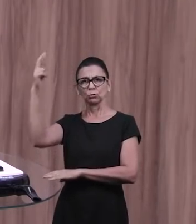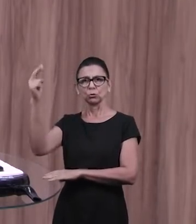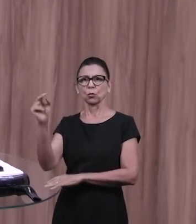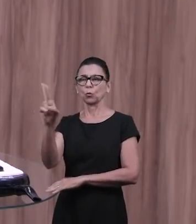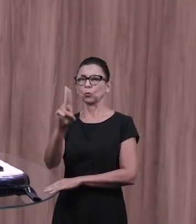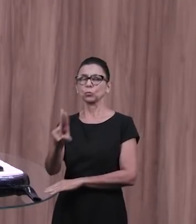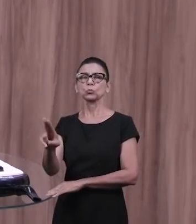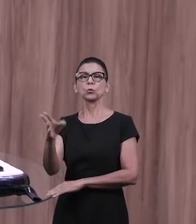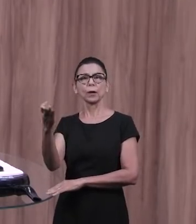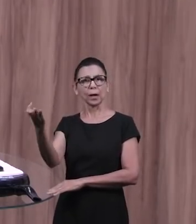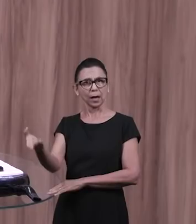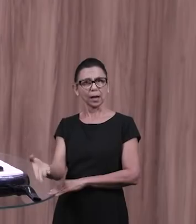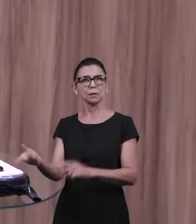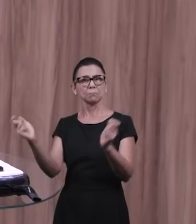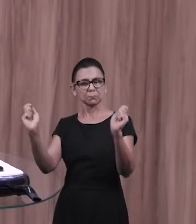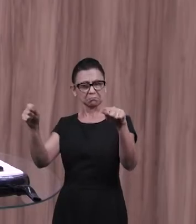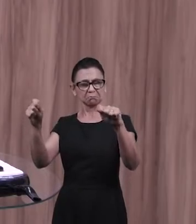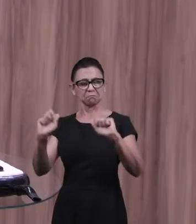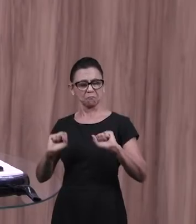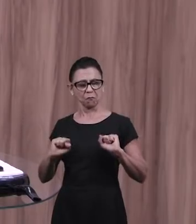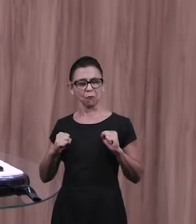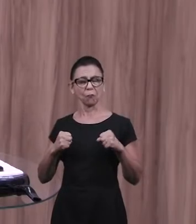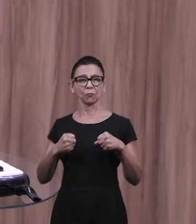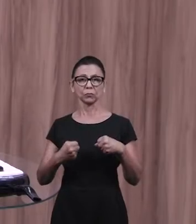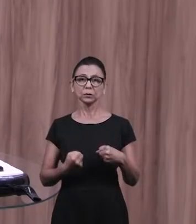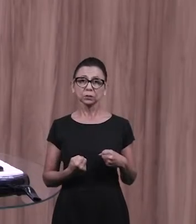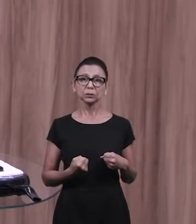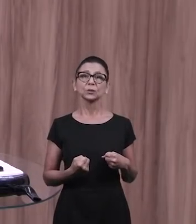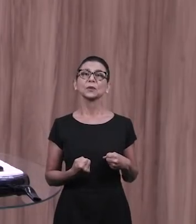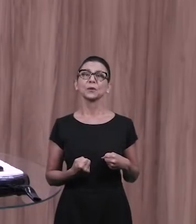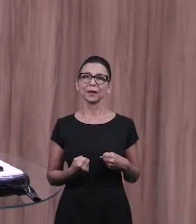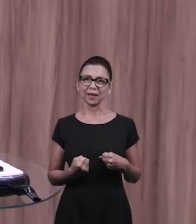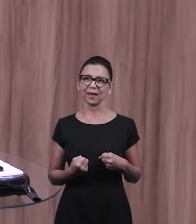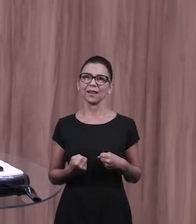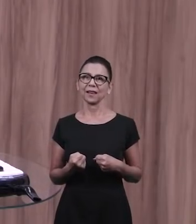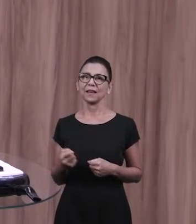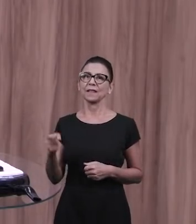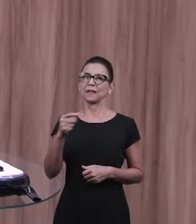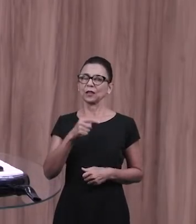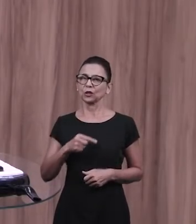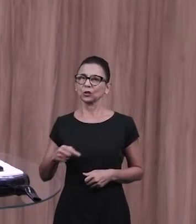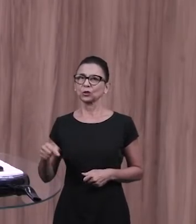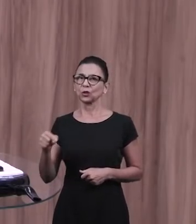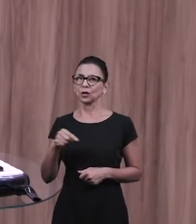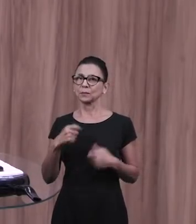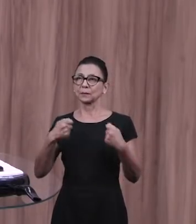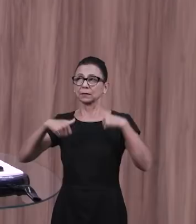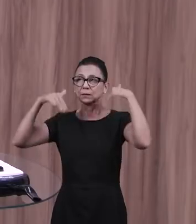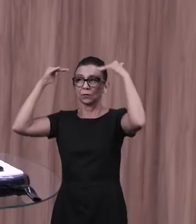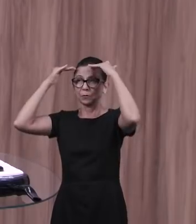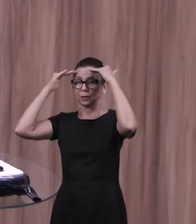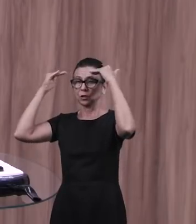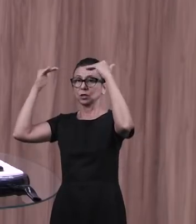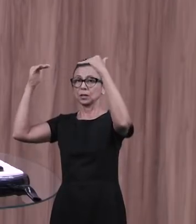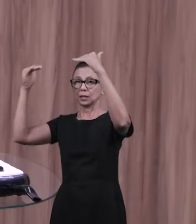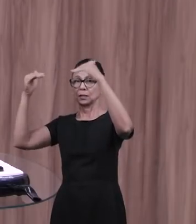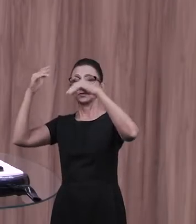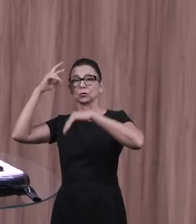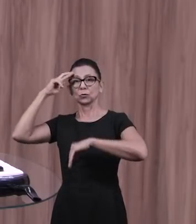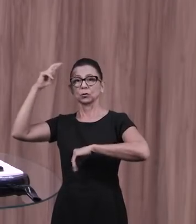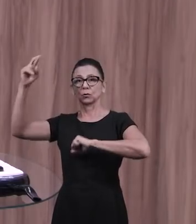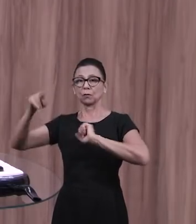somos obedientes à sua vontade, ele nos capacita, nos ajuda e nos honra. E